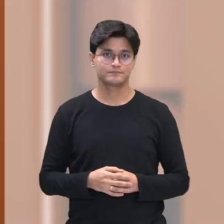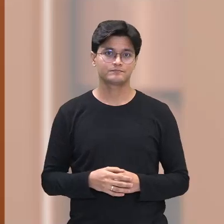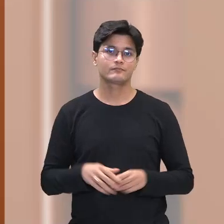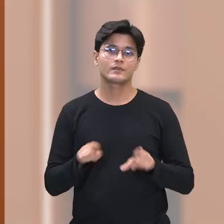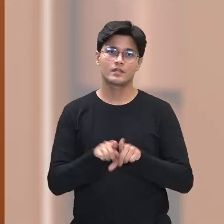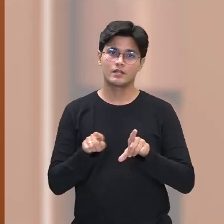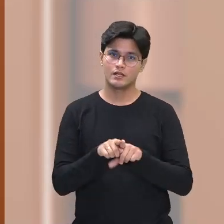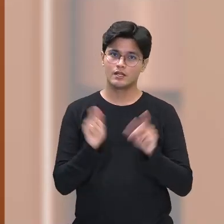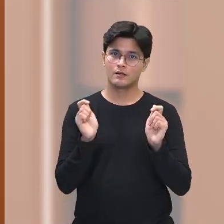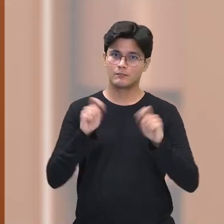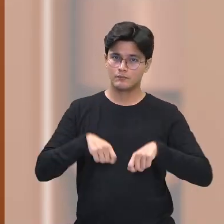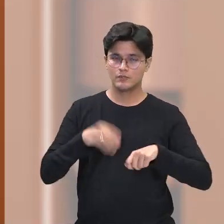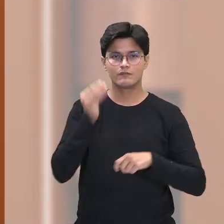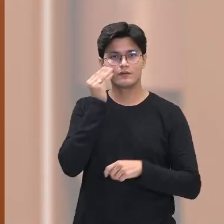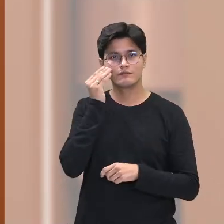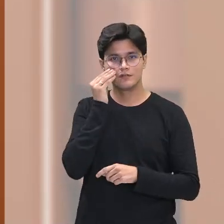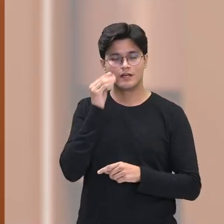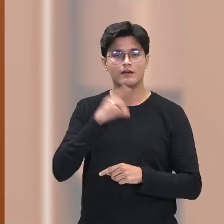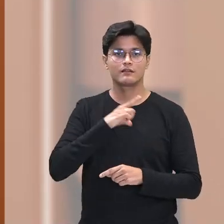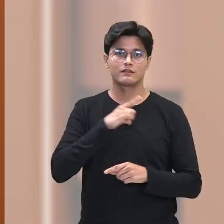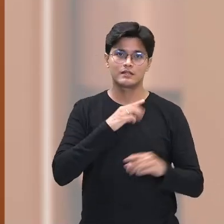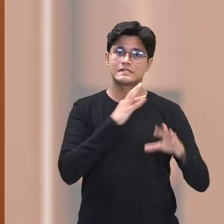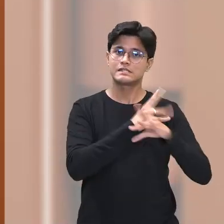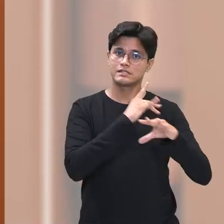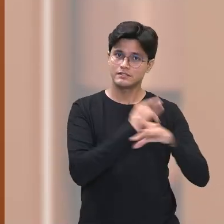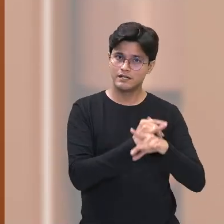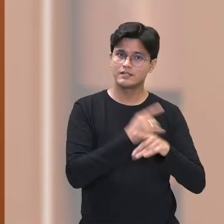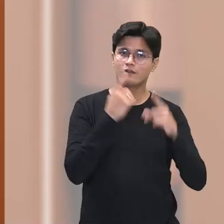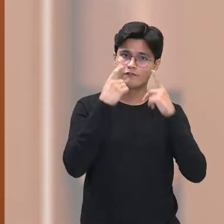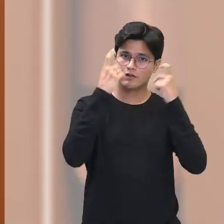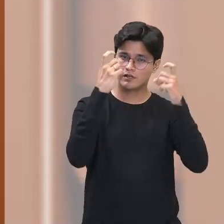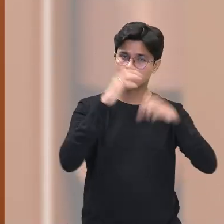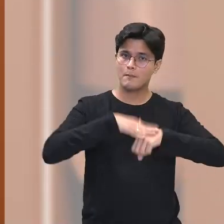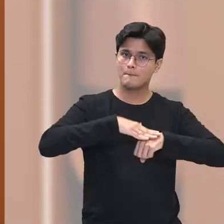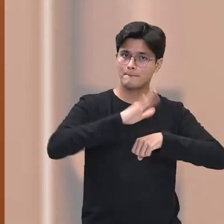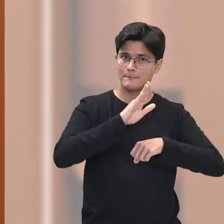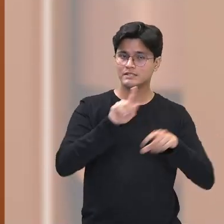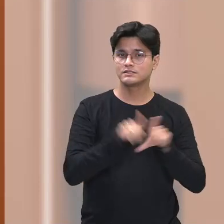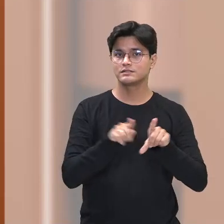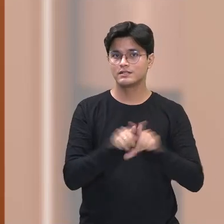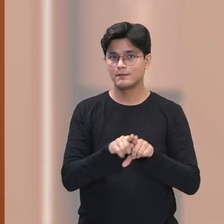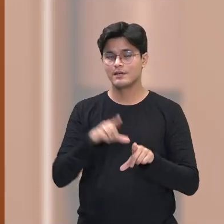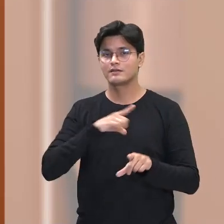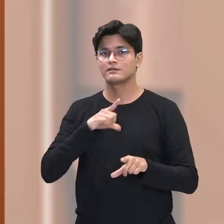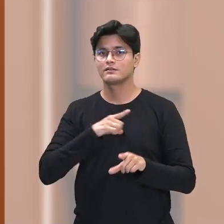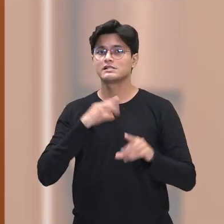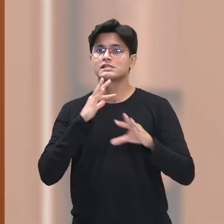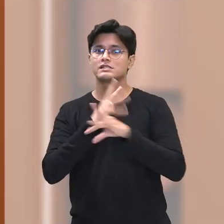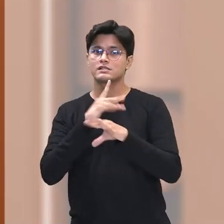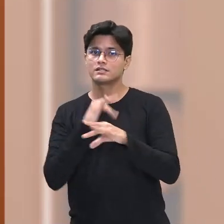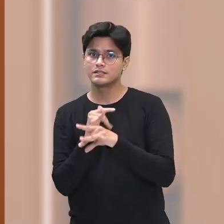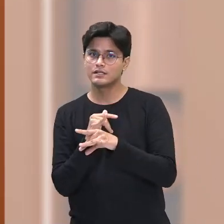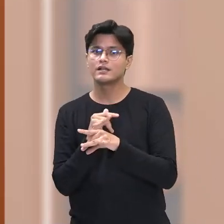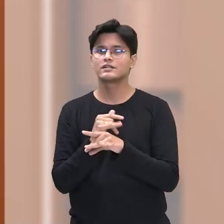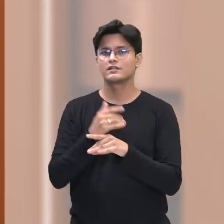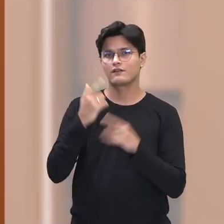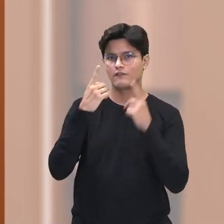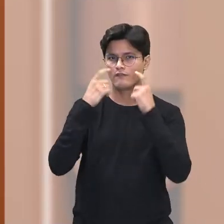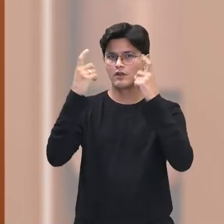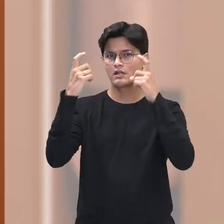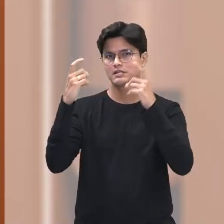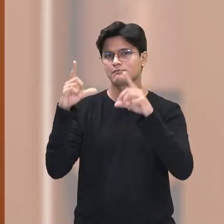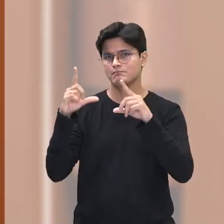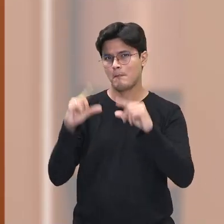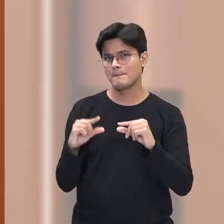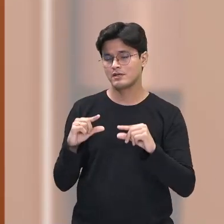que nós temos cidades, então, que são mais violentas no Brasil e nós temos cidades que são menos violentas. A gente vai